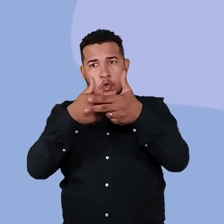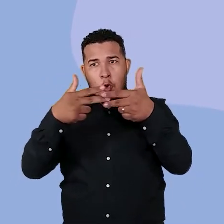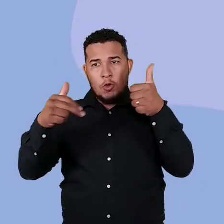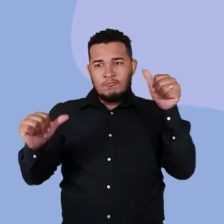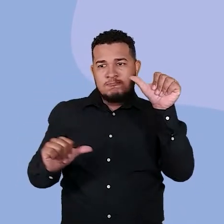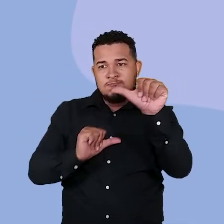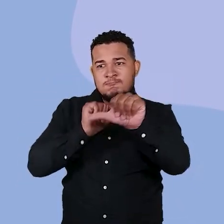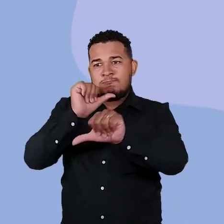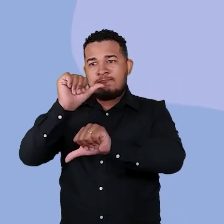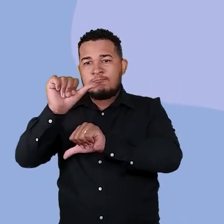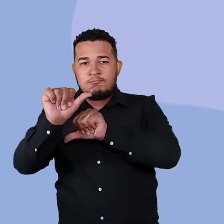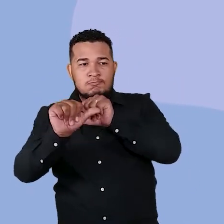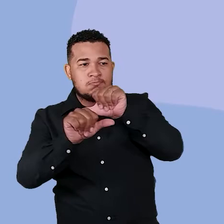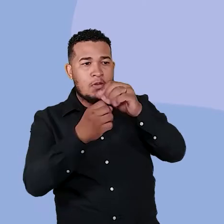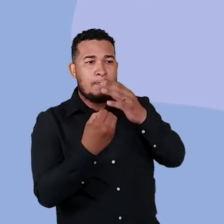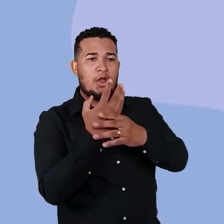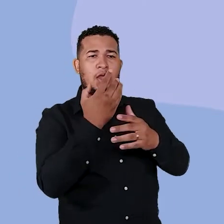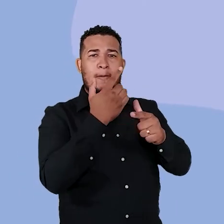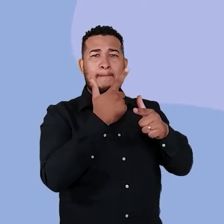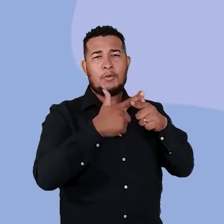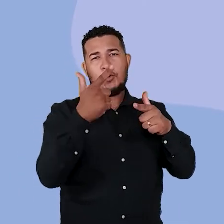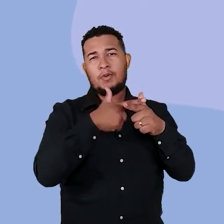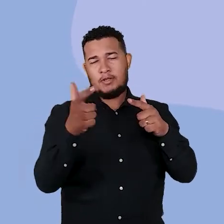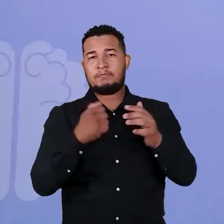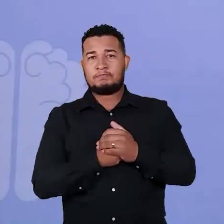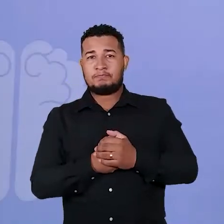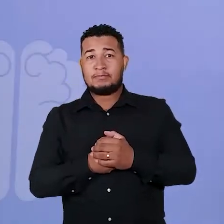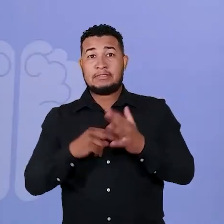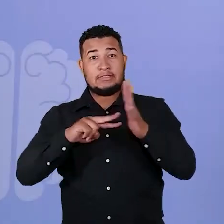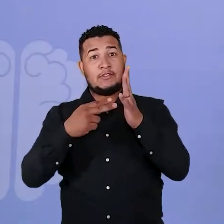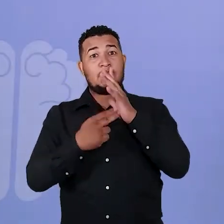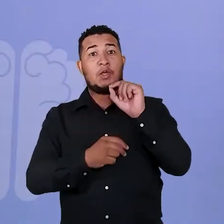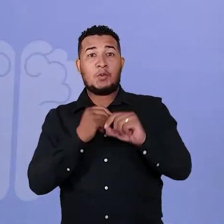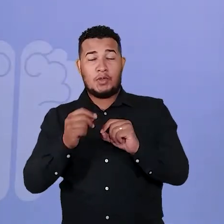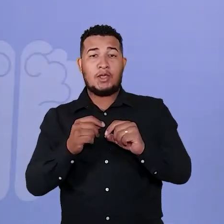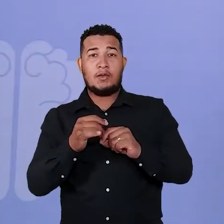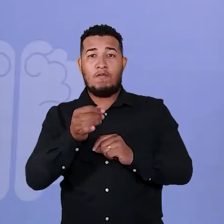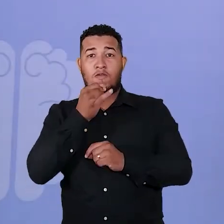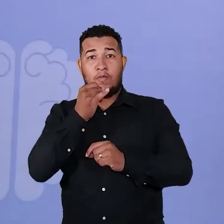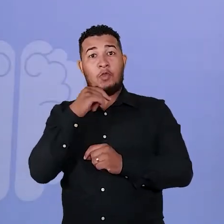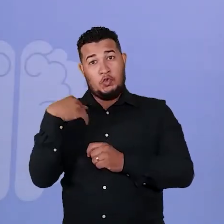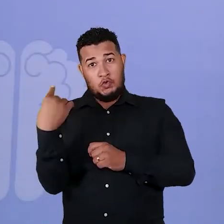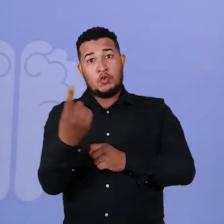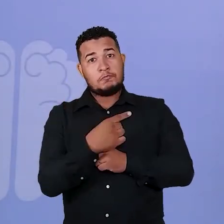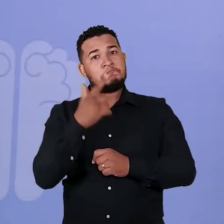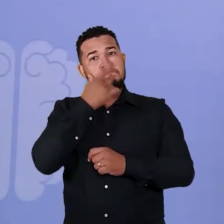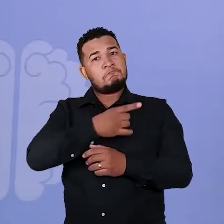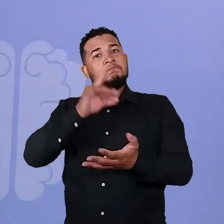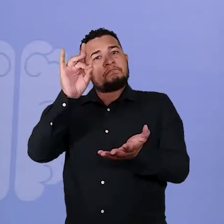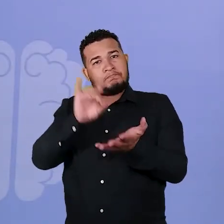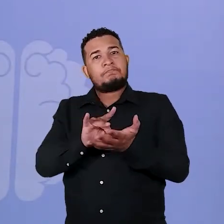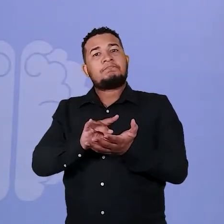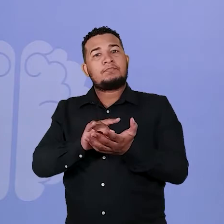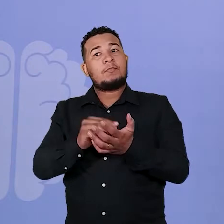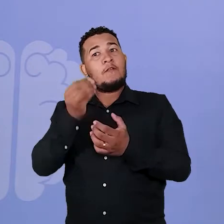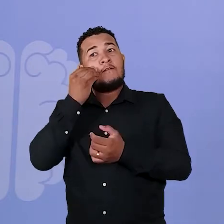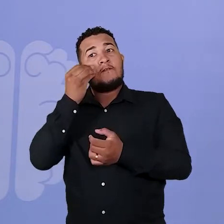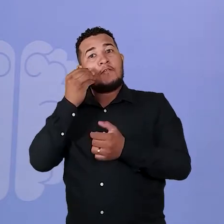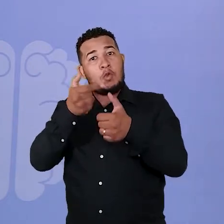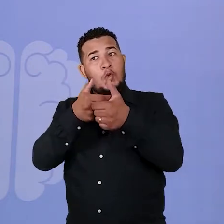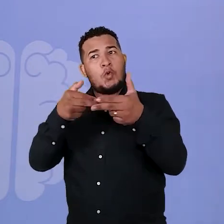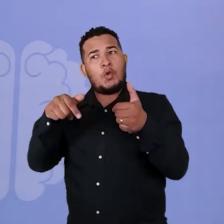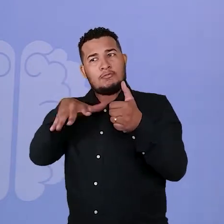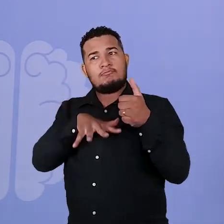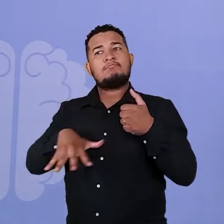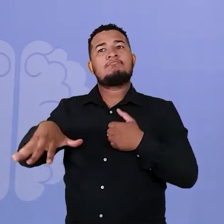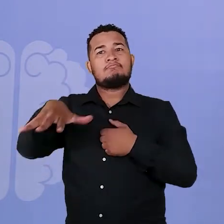transformar as coisas em problemas. Ou seja, a ideia é que a gente consiga pegar